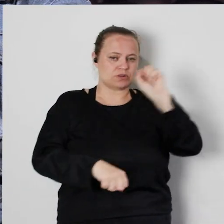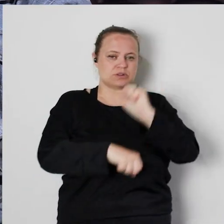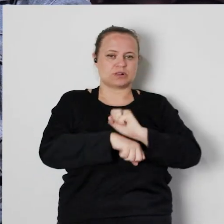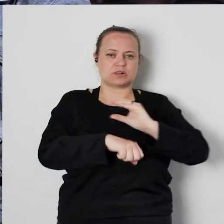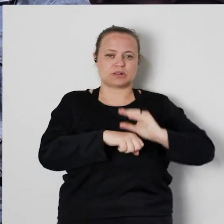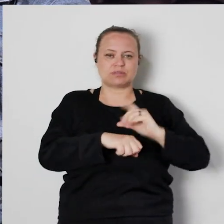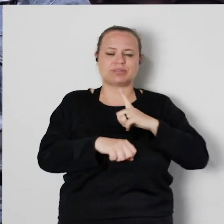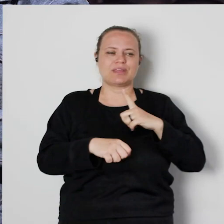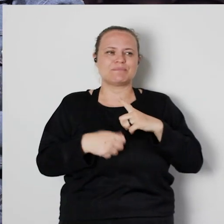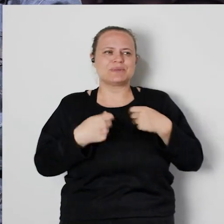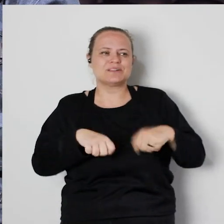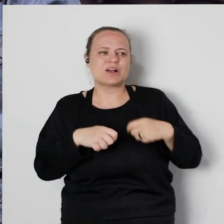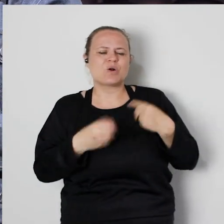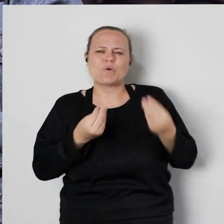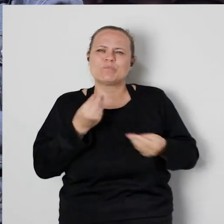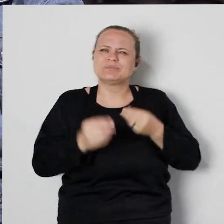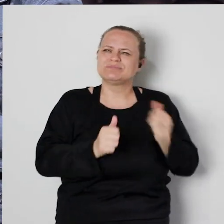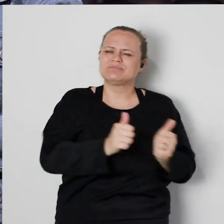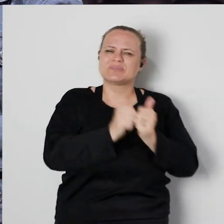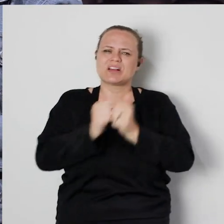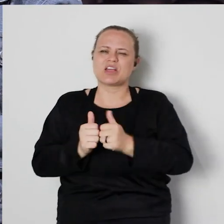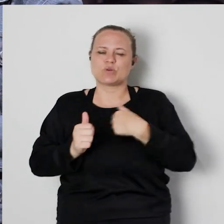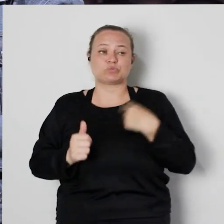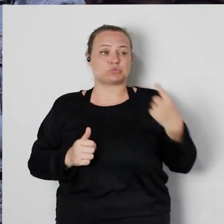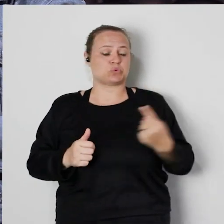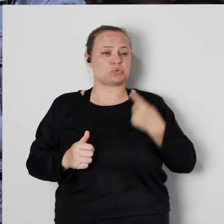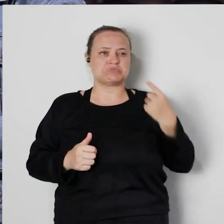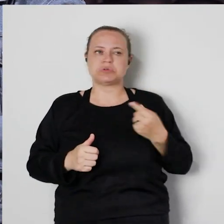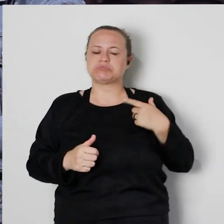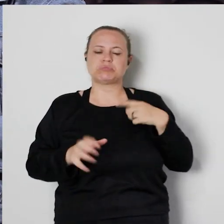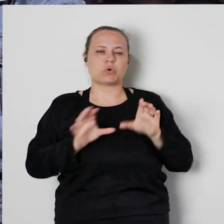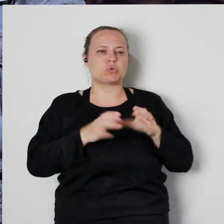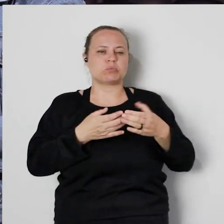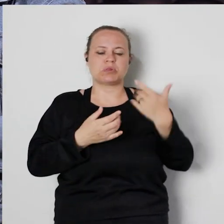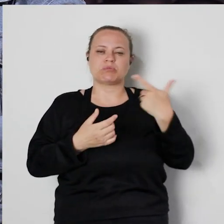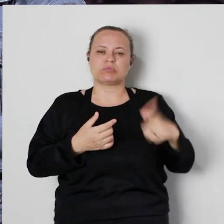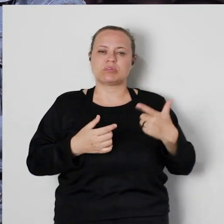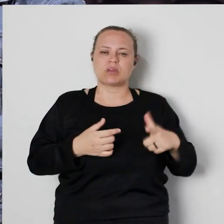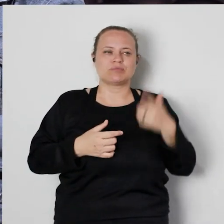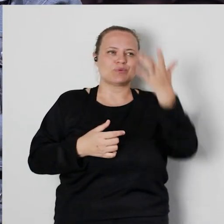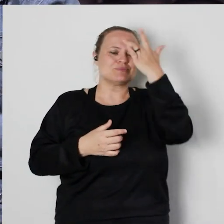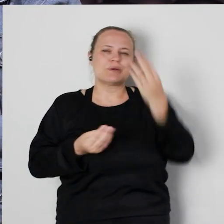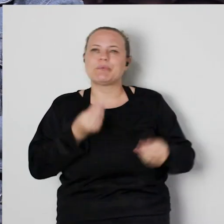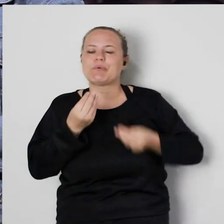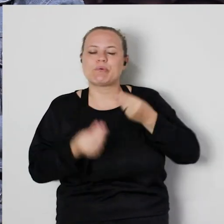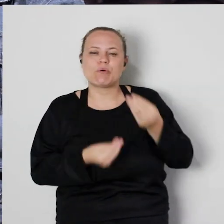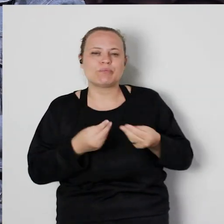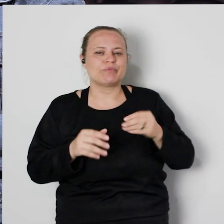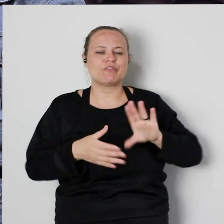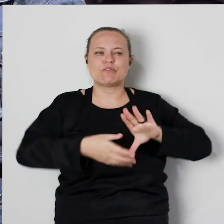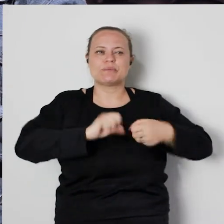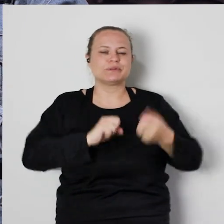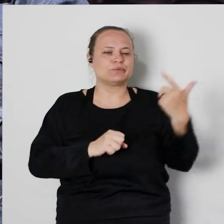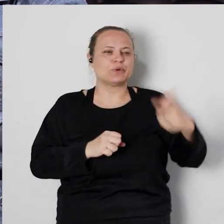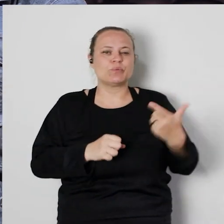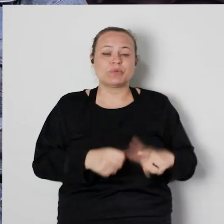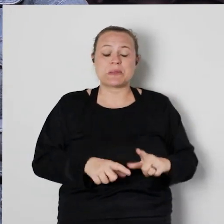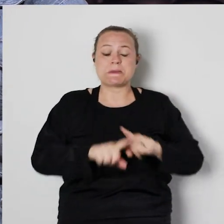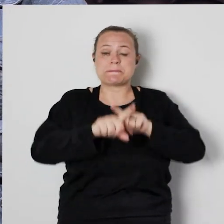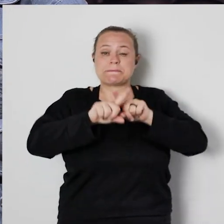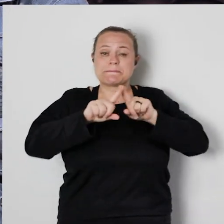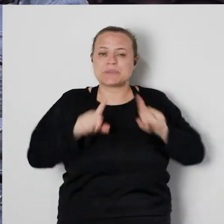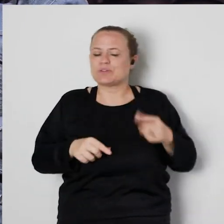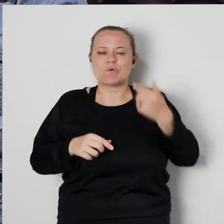vê andando pelo estado, pelo Brasil inteiro, mas falando de Santa Catarina, quantas vezes eles têm necessidade de fazer parcerias, né? Sozinho eles não